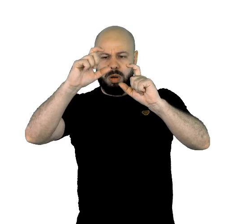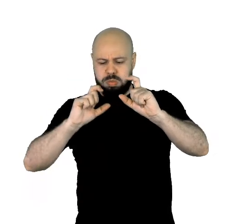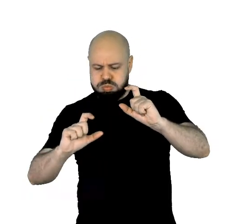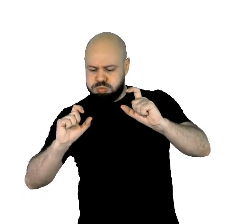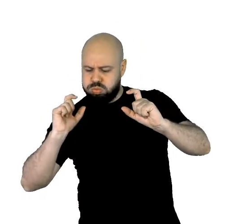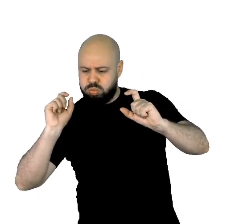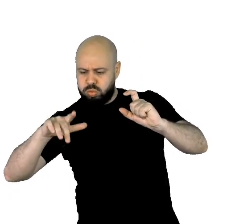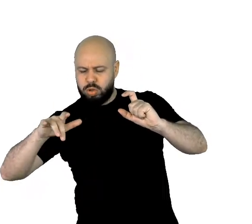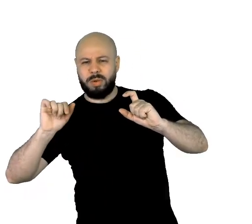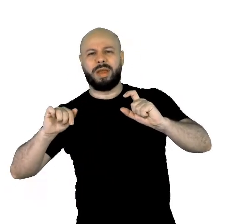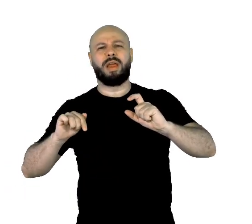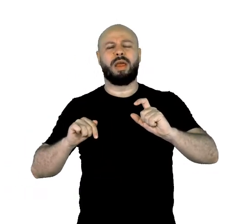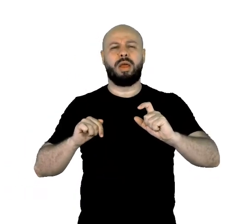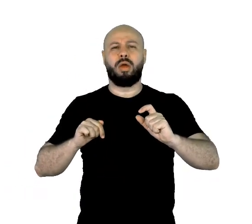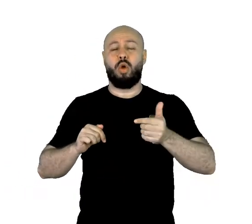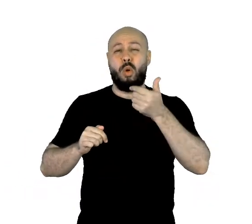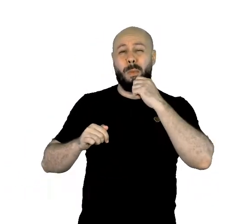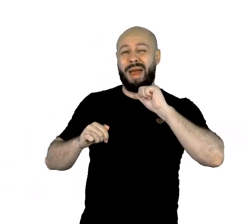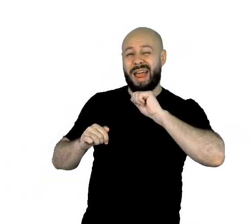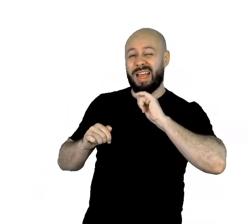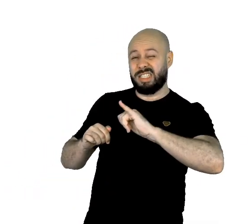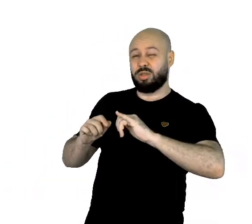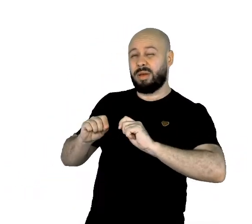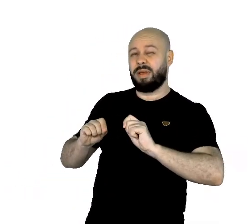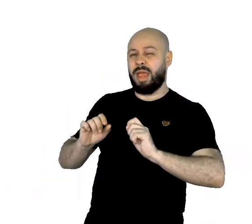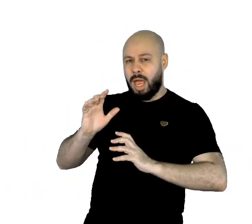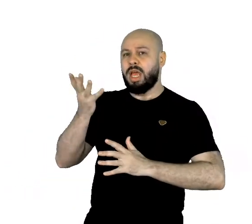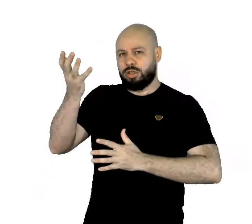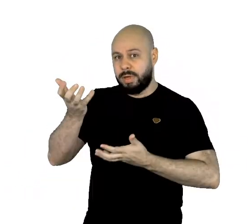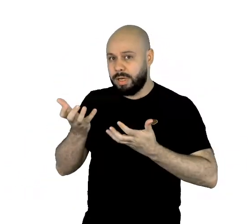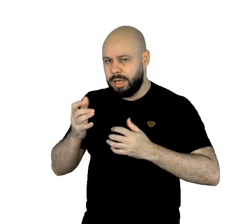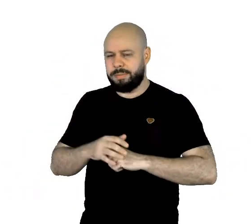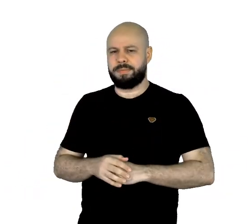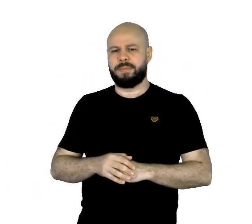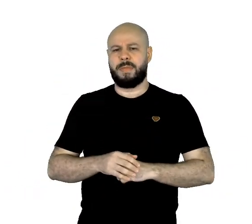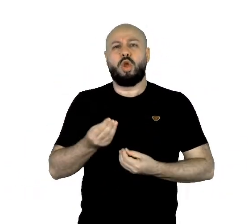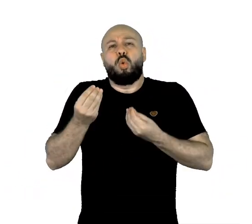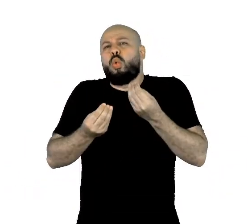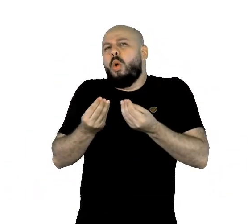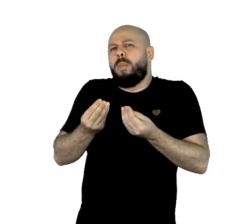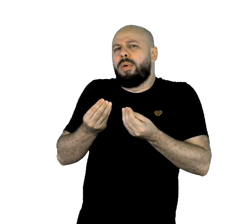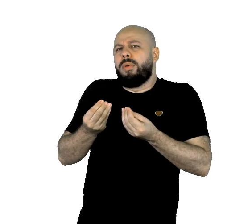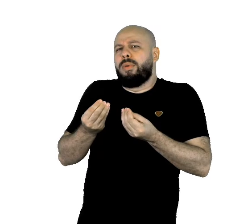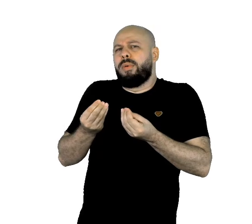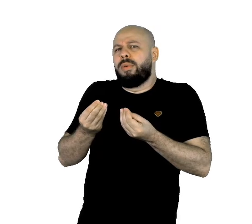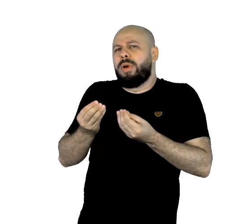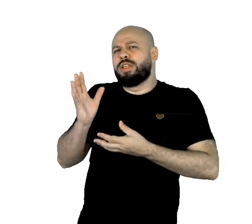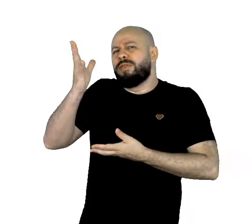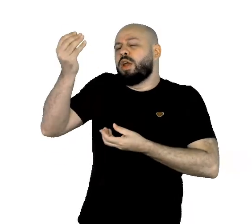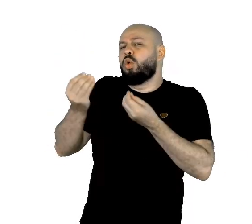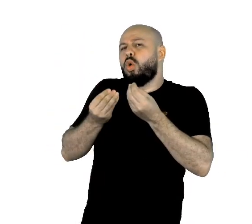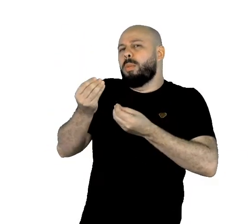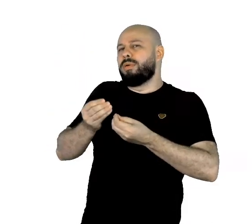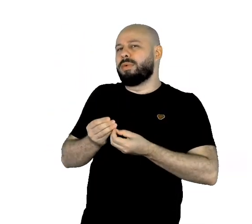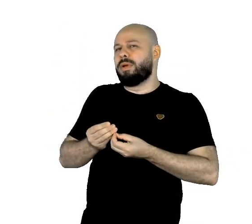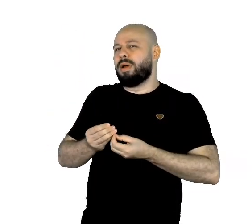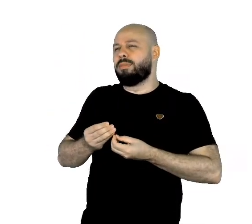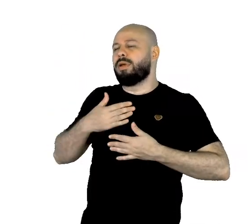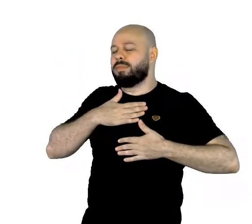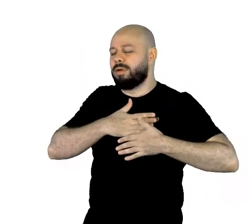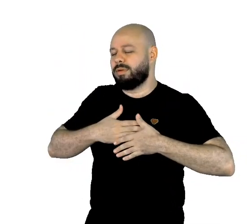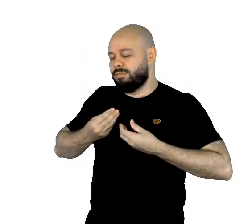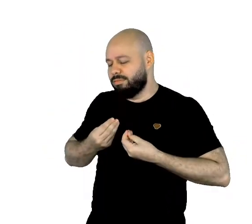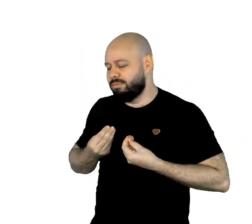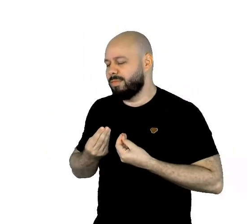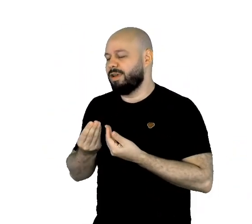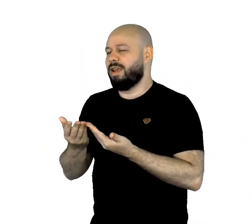fala do pai indica que ele quer resolver o problema. De que maneira que ele quer resolver? Agradando a esposa,